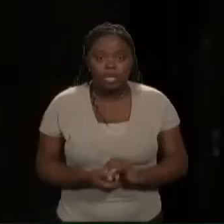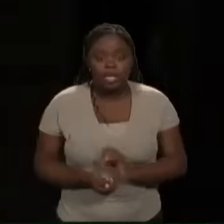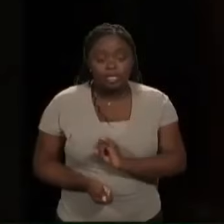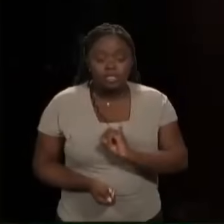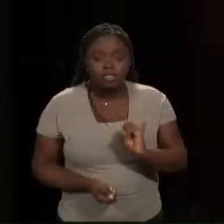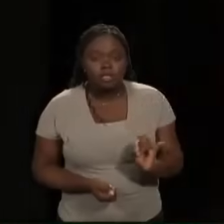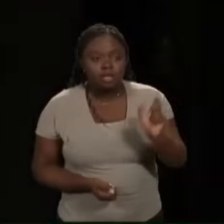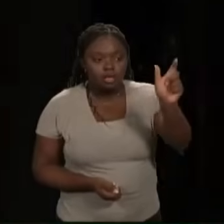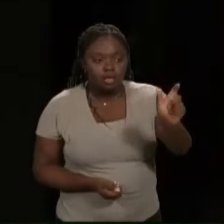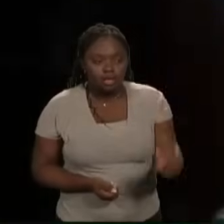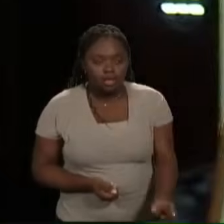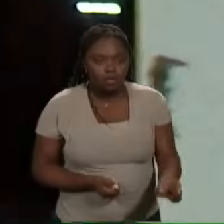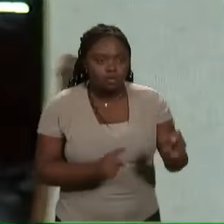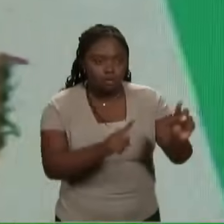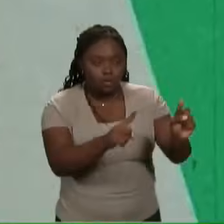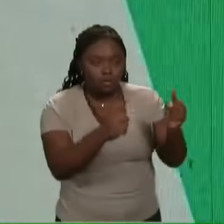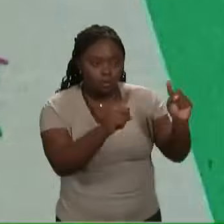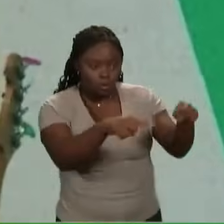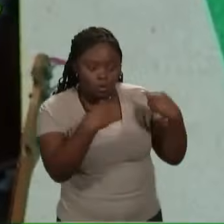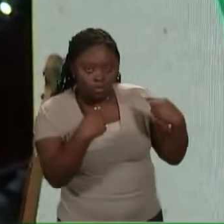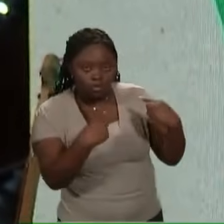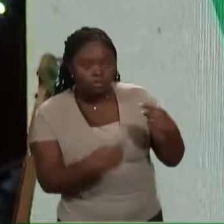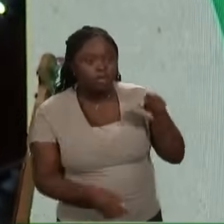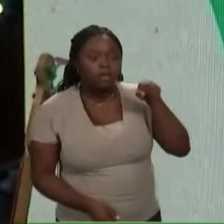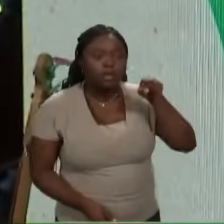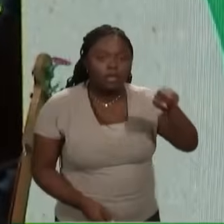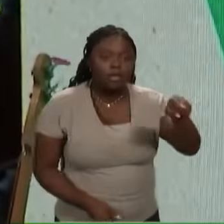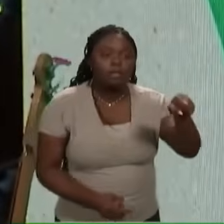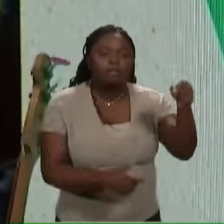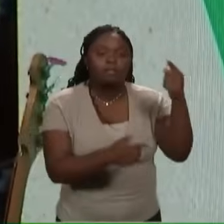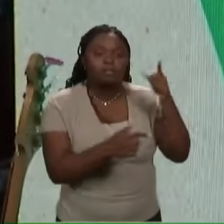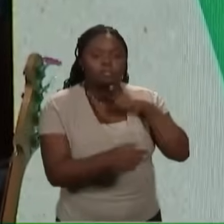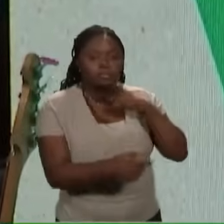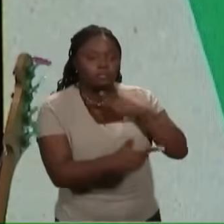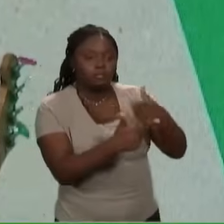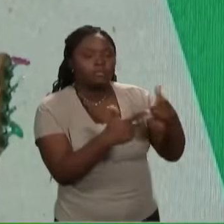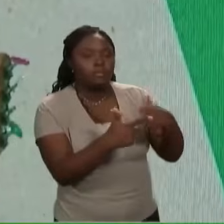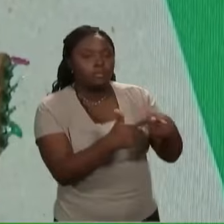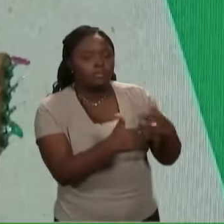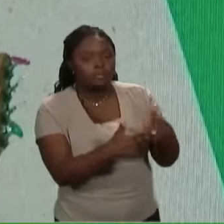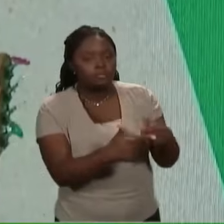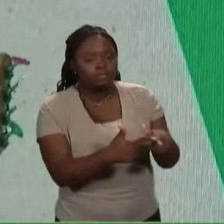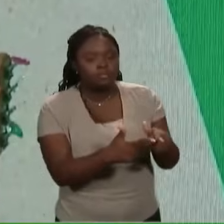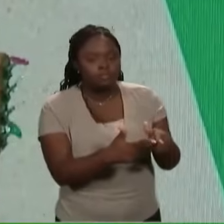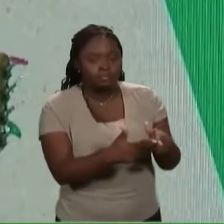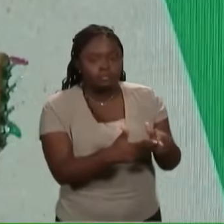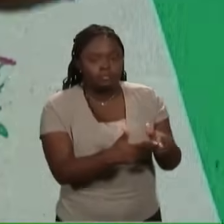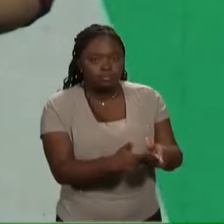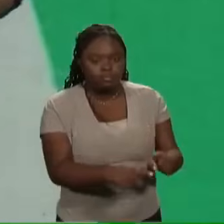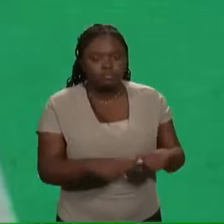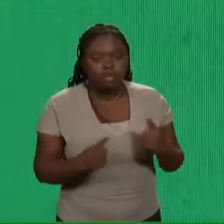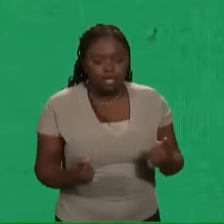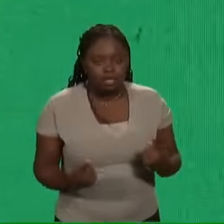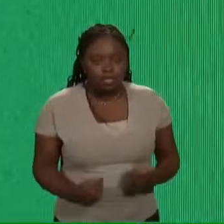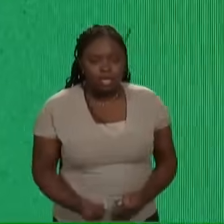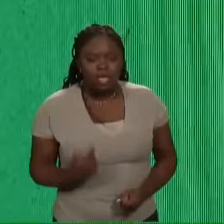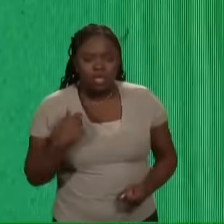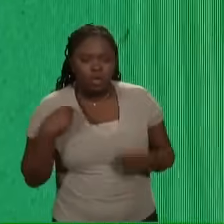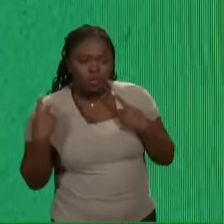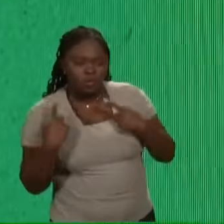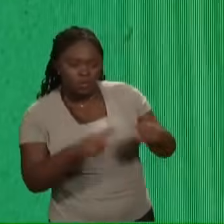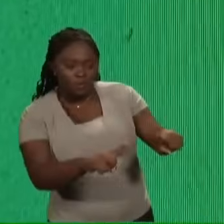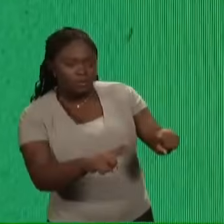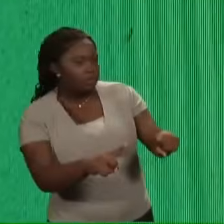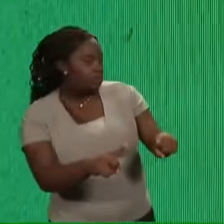a pessoa tem um problema com você, a pessoa tem um problema com você. Mas você não pode ter um problema com